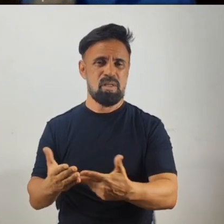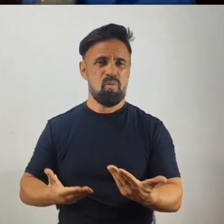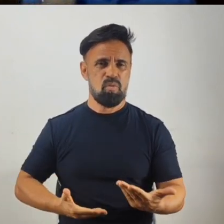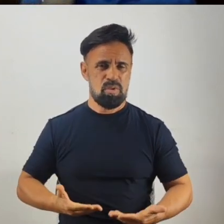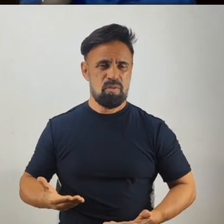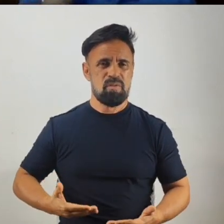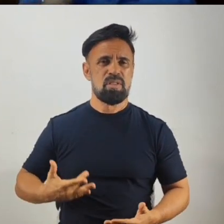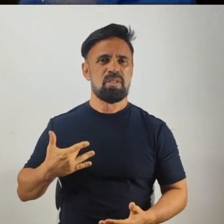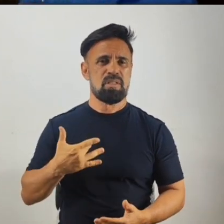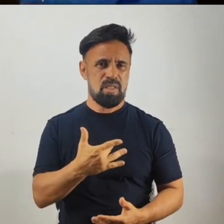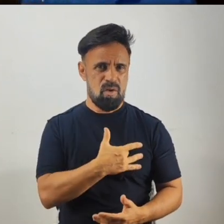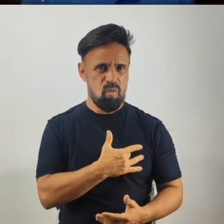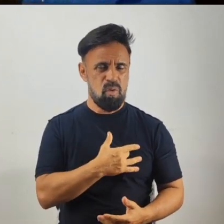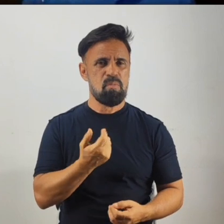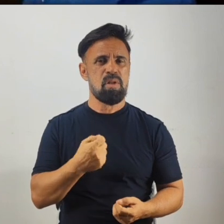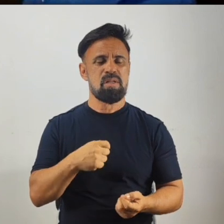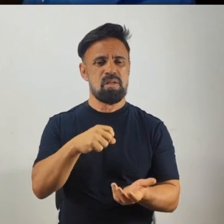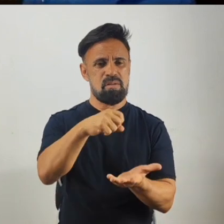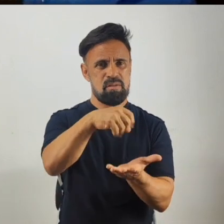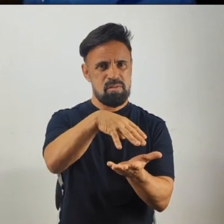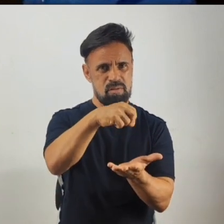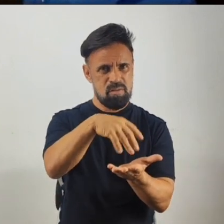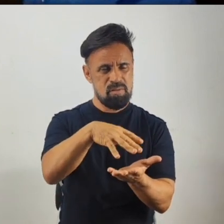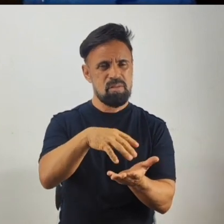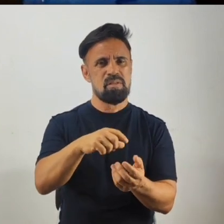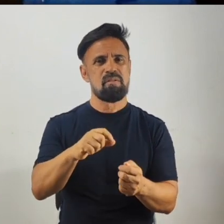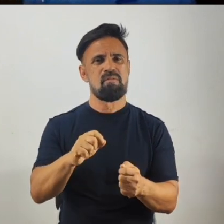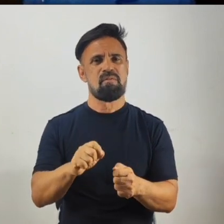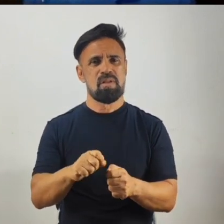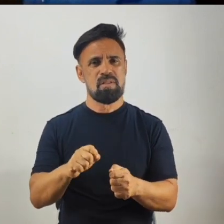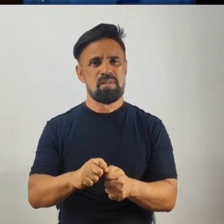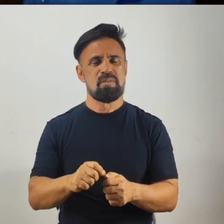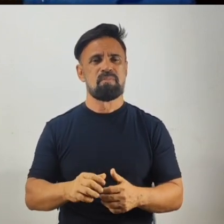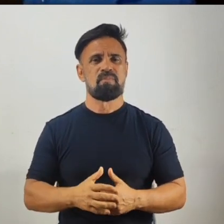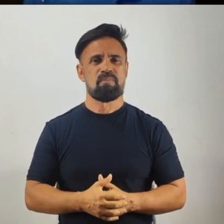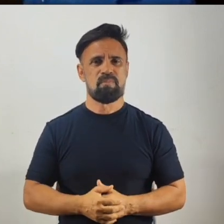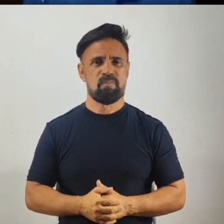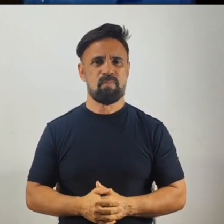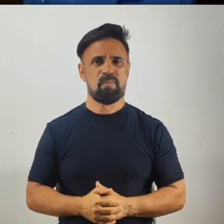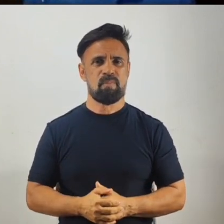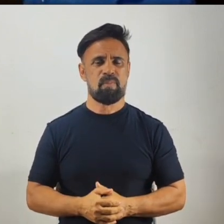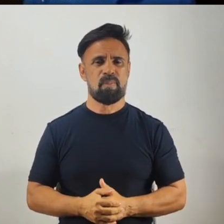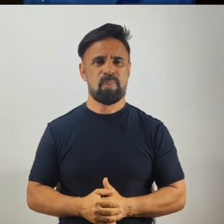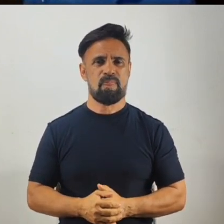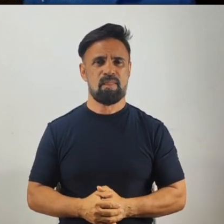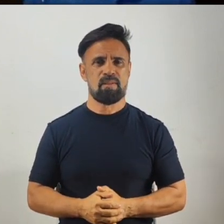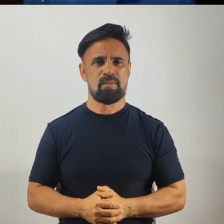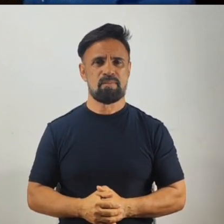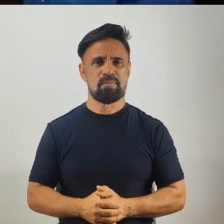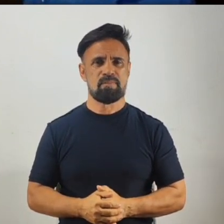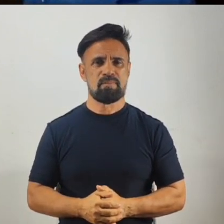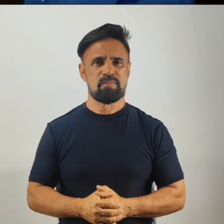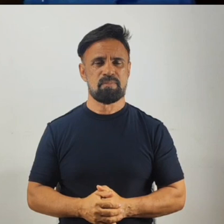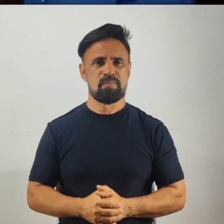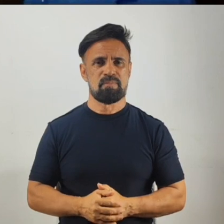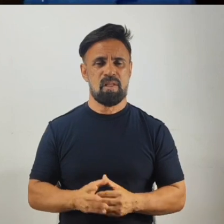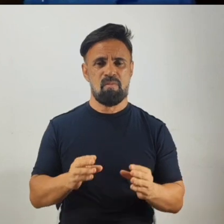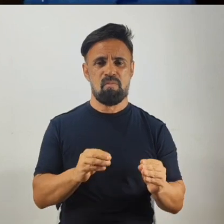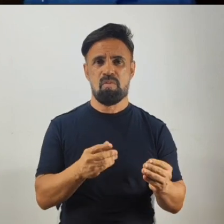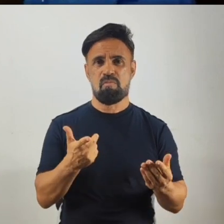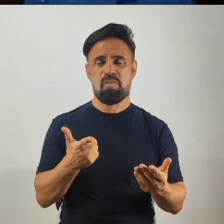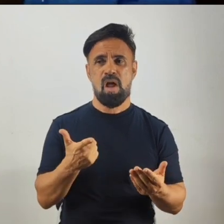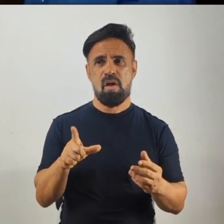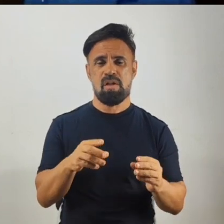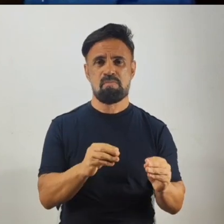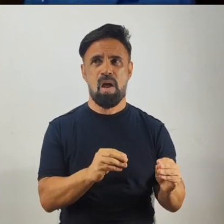acompanhe esse paciente. Então, o serviço de saúde deve possuir mecanismos que garantam a continuidade da atenção do paciente quando houver